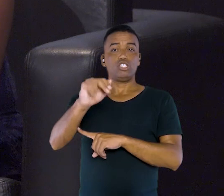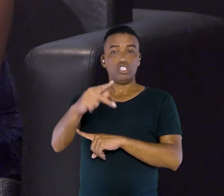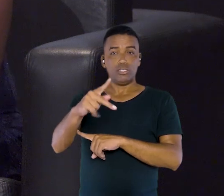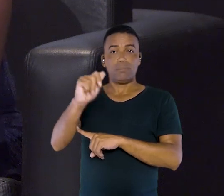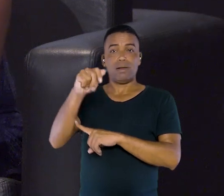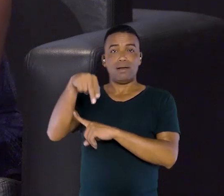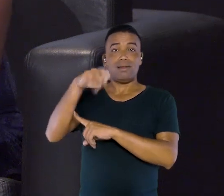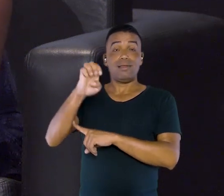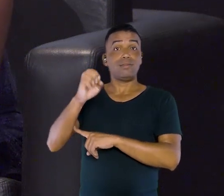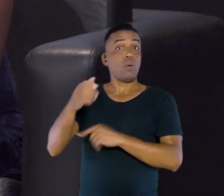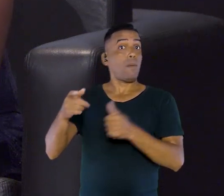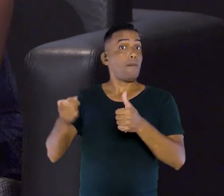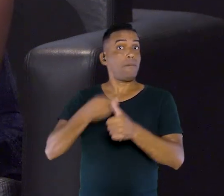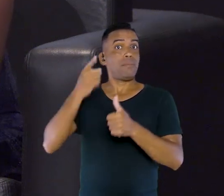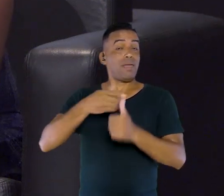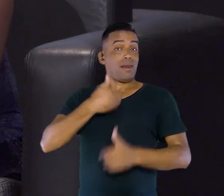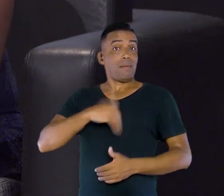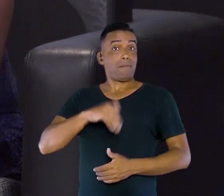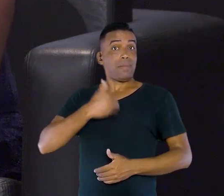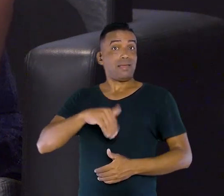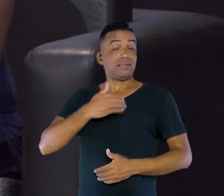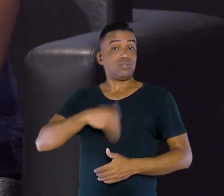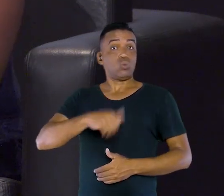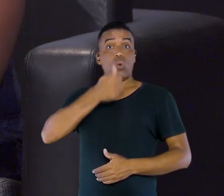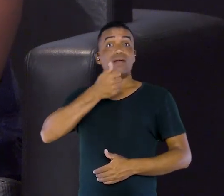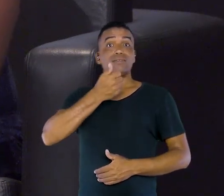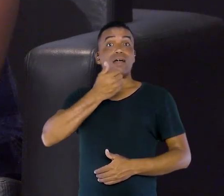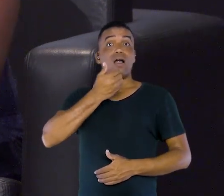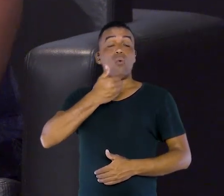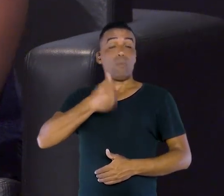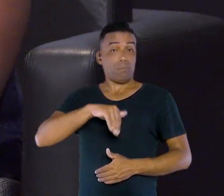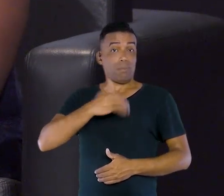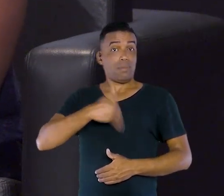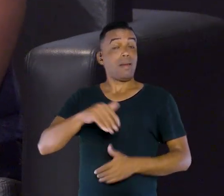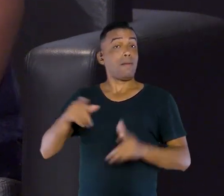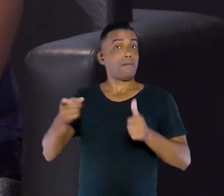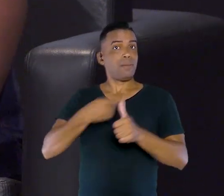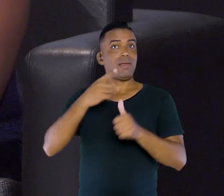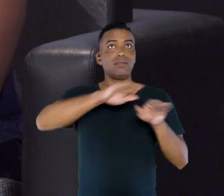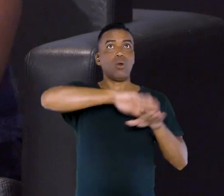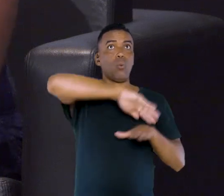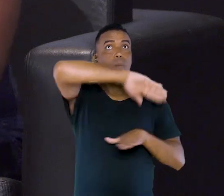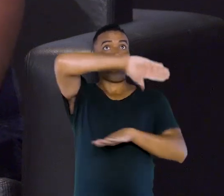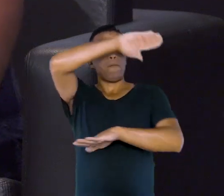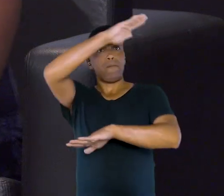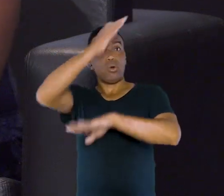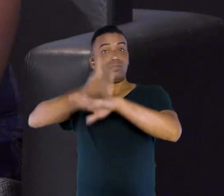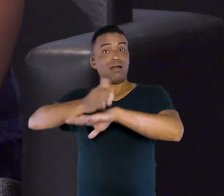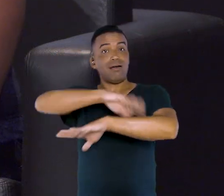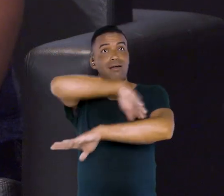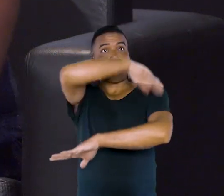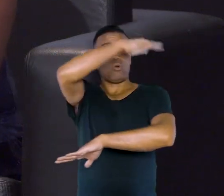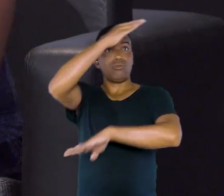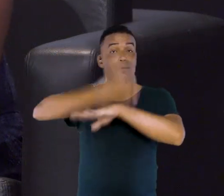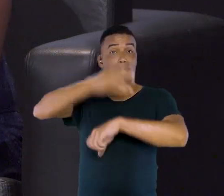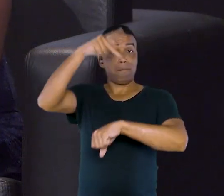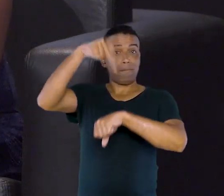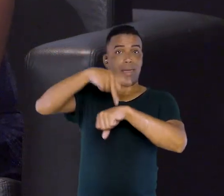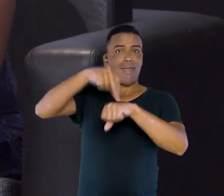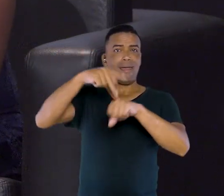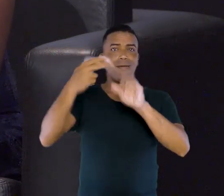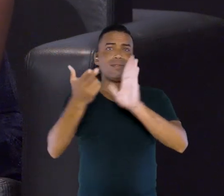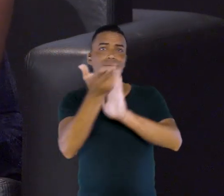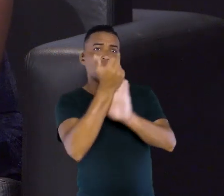primeira menstruação. Então, poder ver essas montanhas, poder ver essas pedras com esses